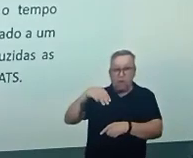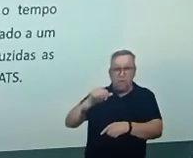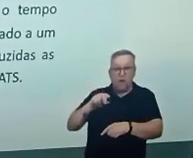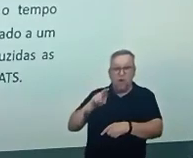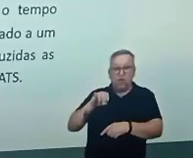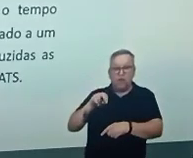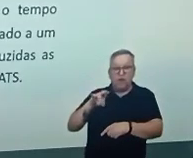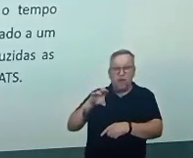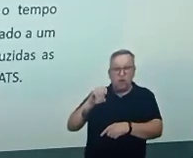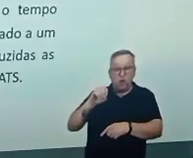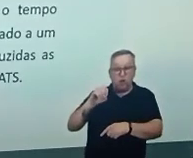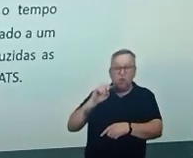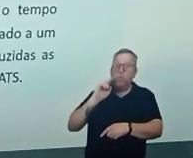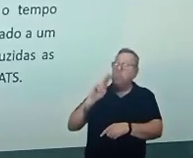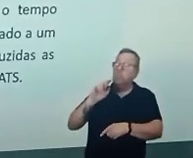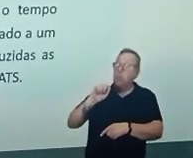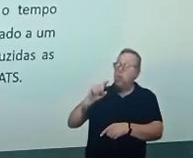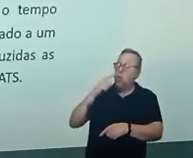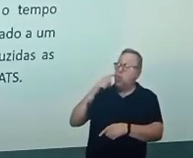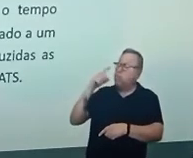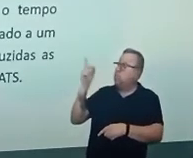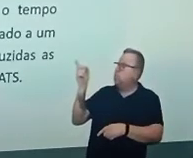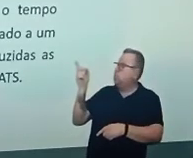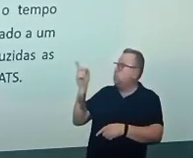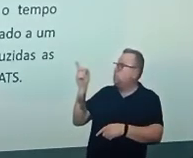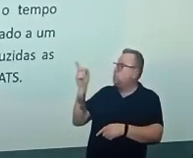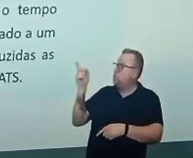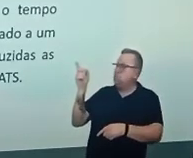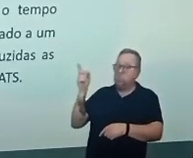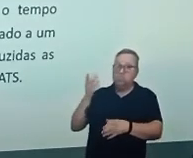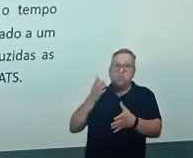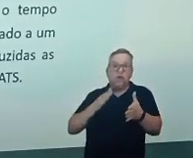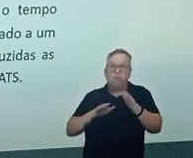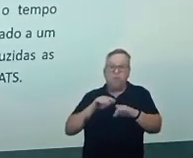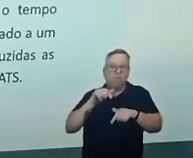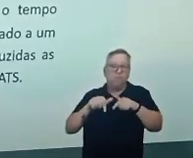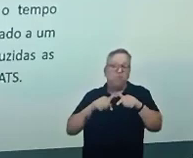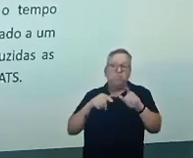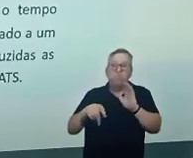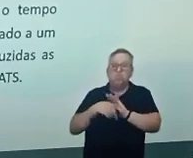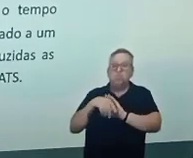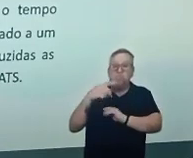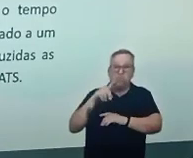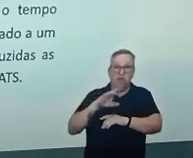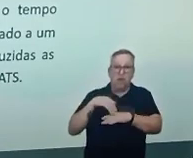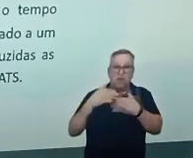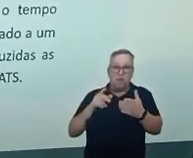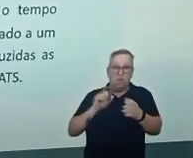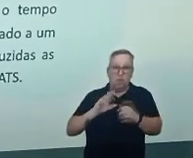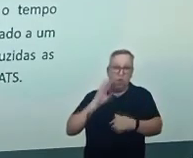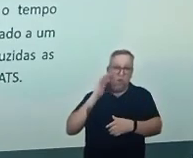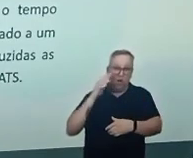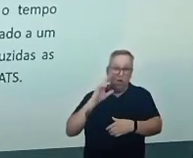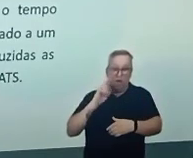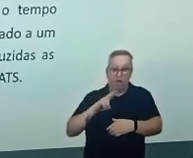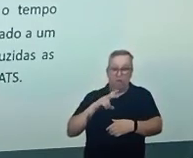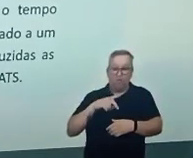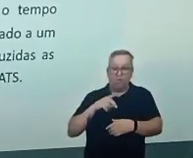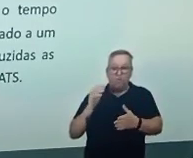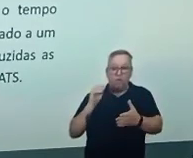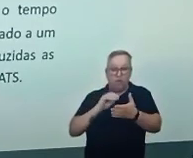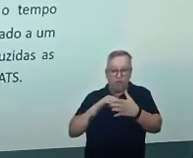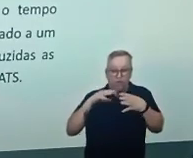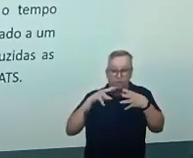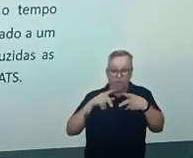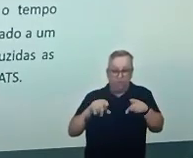gente considera tudo, tá bom? Independente do campo de atuação. Então, nesse caso, a gente vai inserir tudo